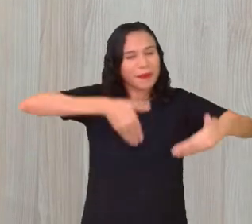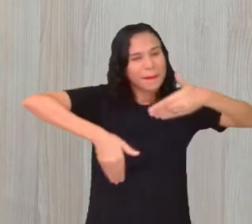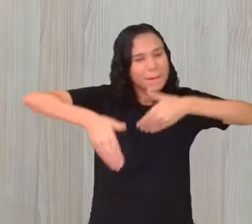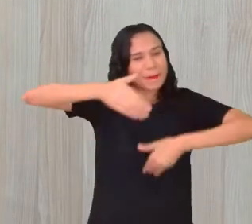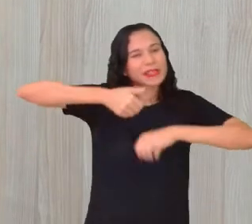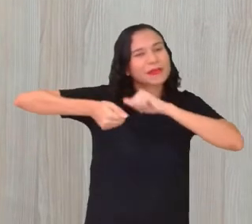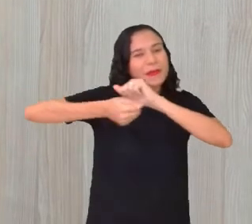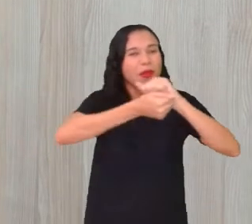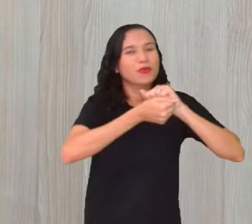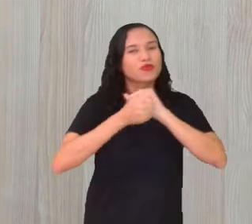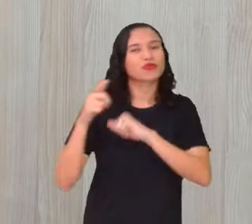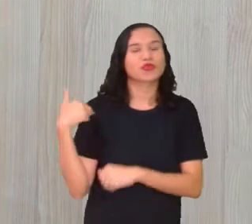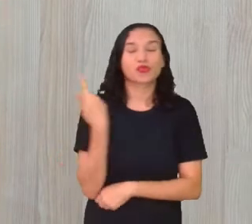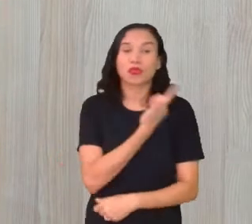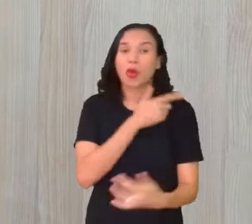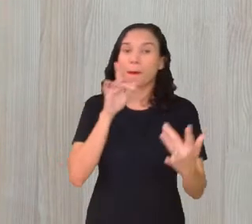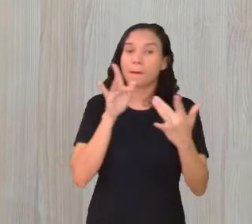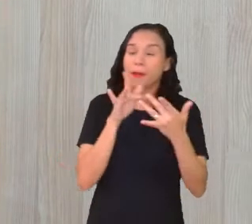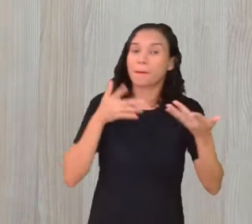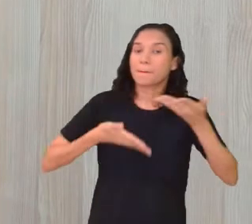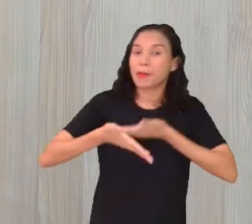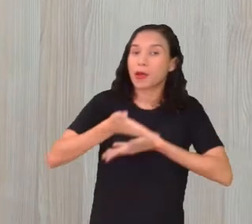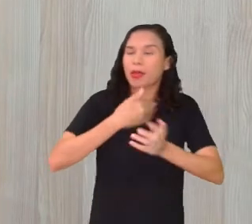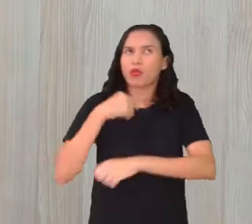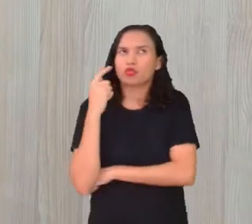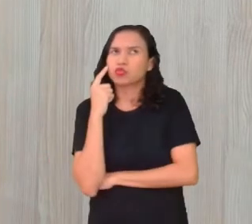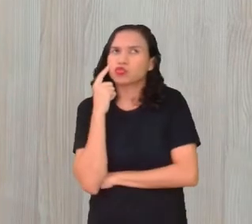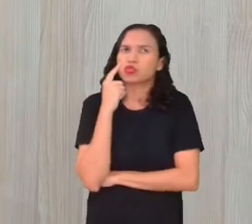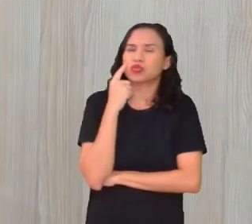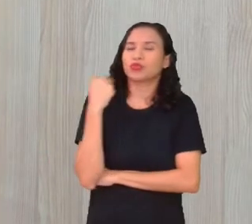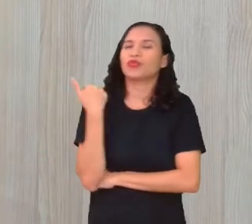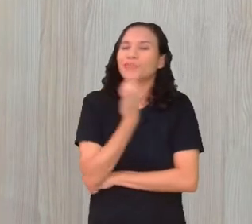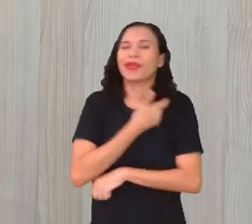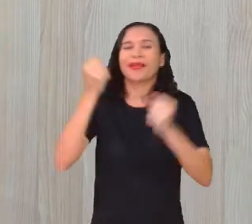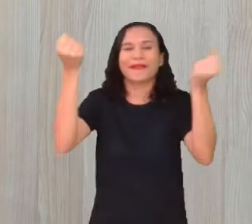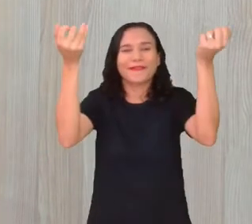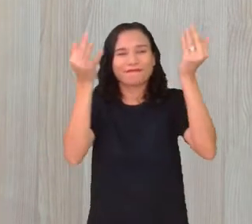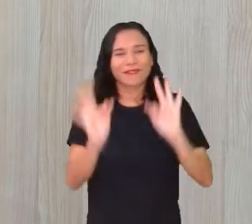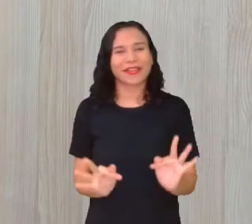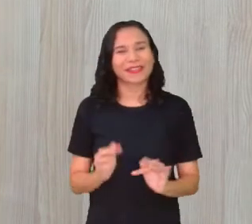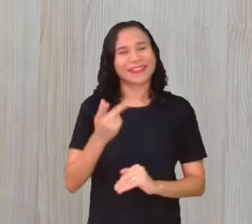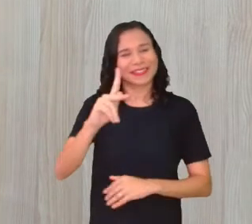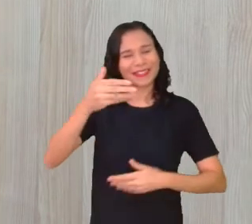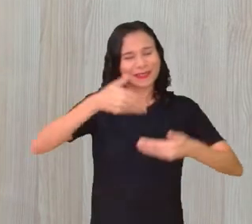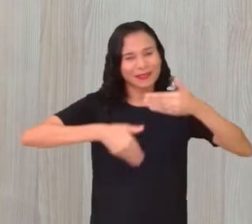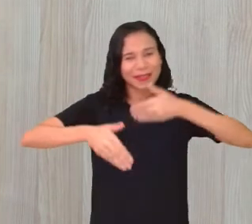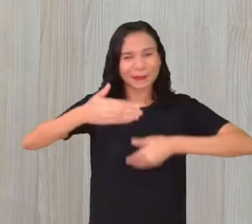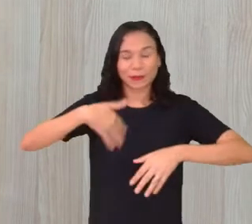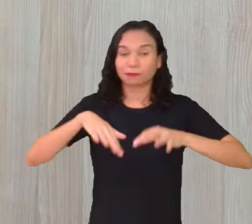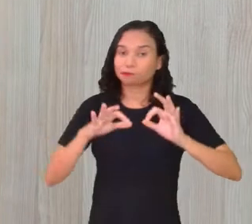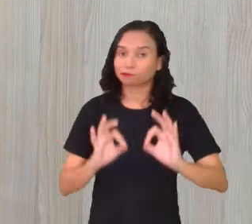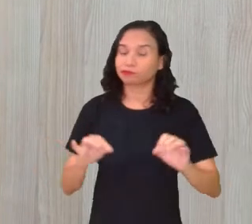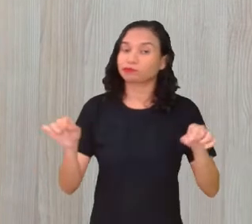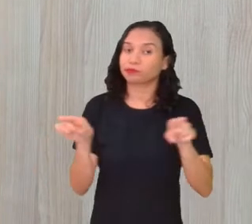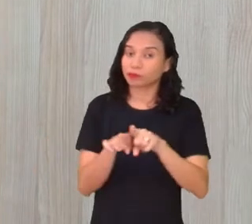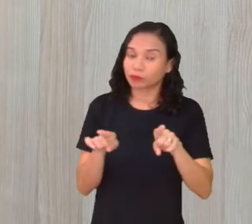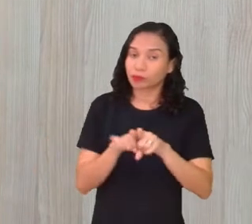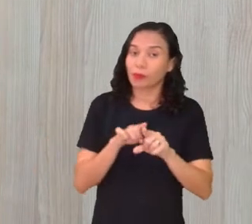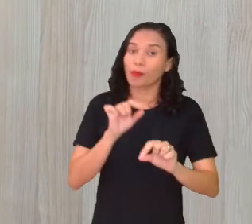ao vivo com a gente, interagindo, tirando dúvidas, que a gente vai ficar bem feliz com a participação de vocês. Vocês